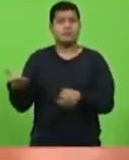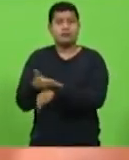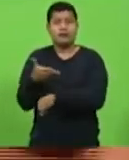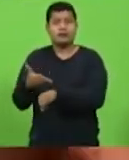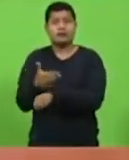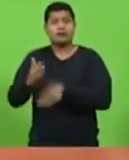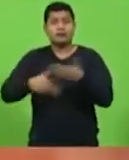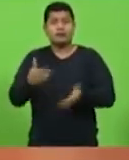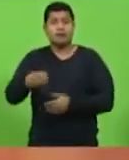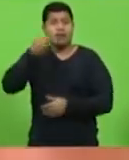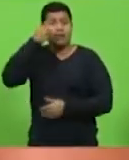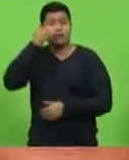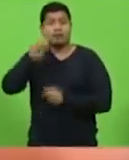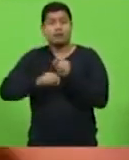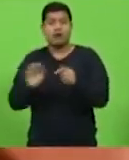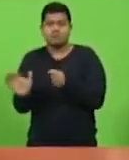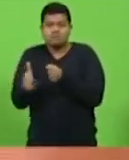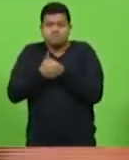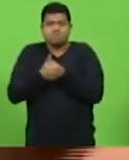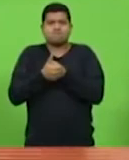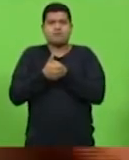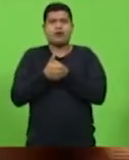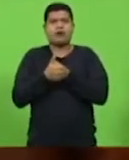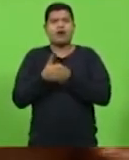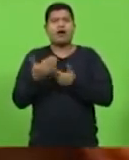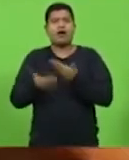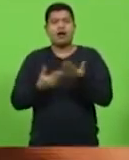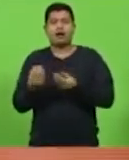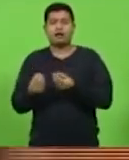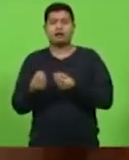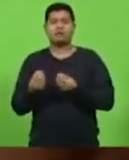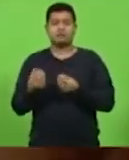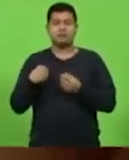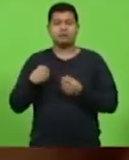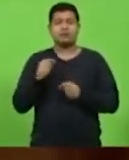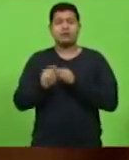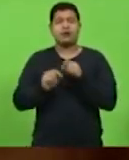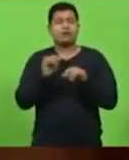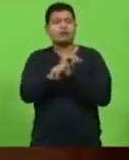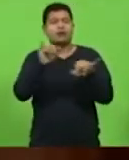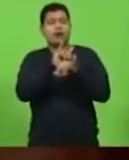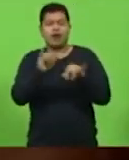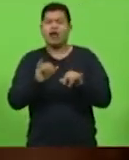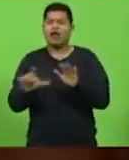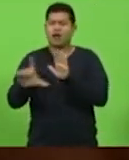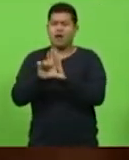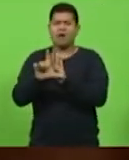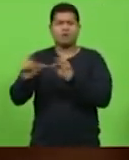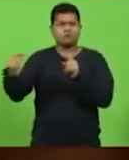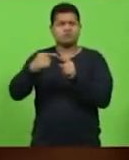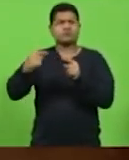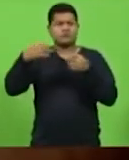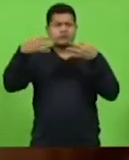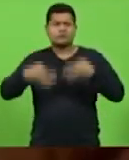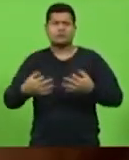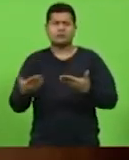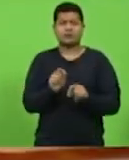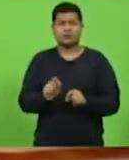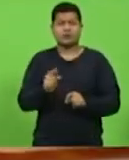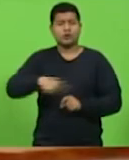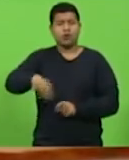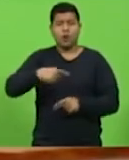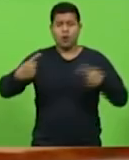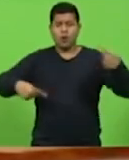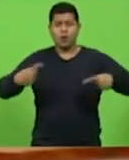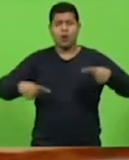também evidenciou o conhecimento de Carlos Moisés sobre a compra dos respiradores e sua responsabilidade no processo.